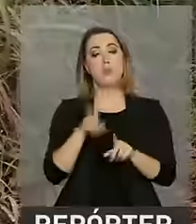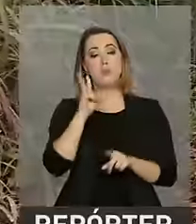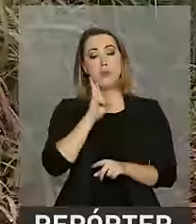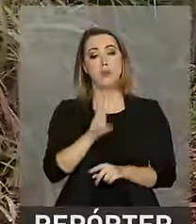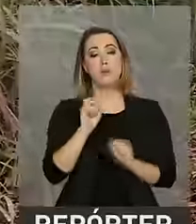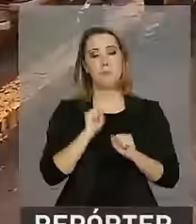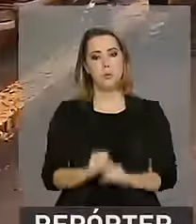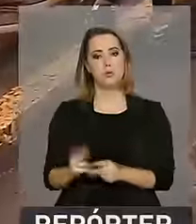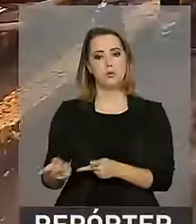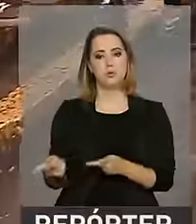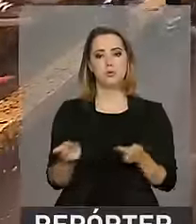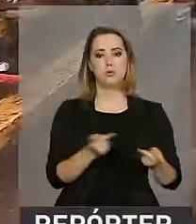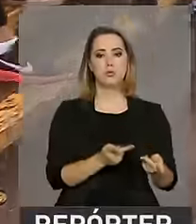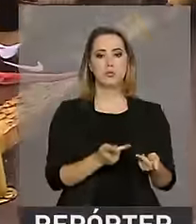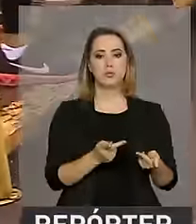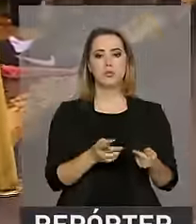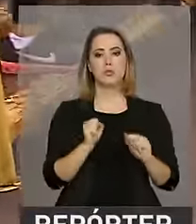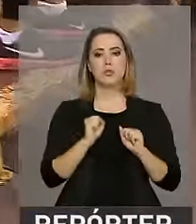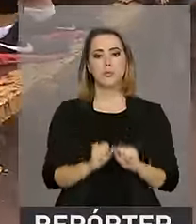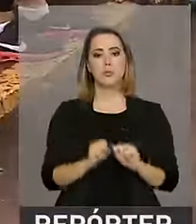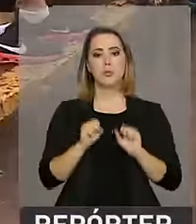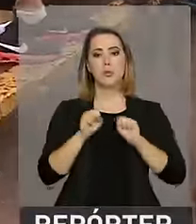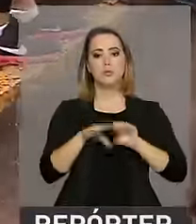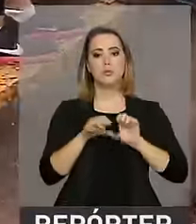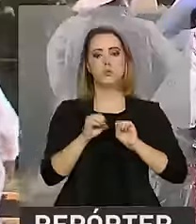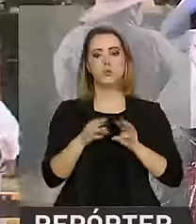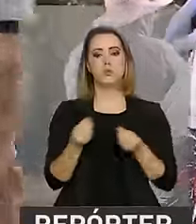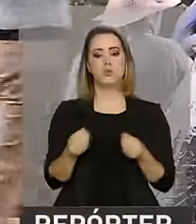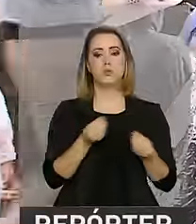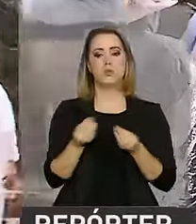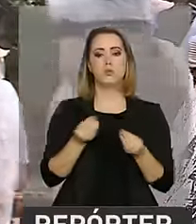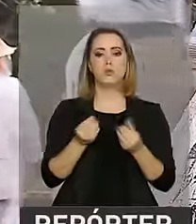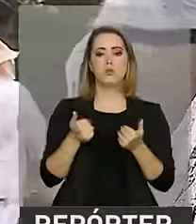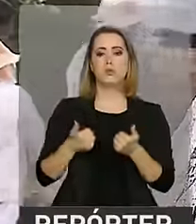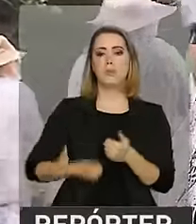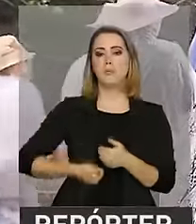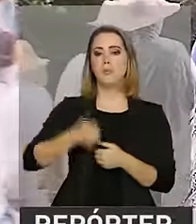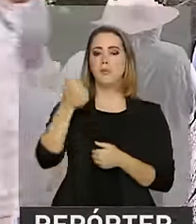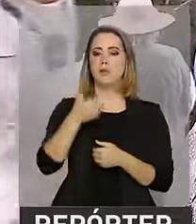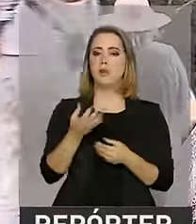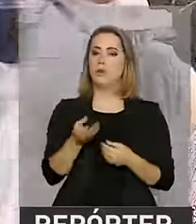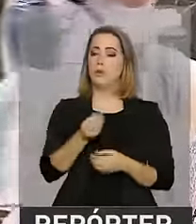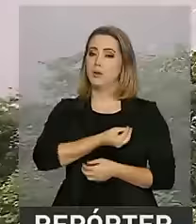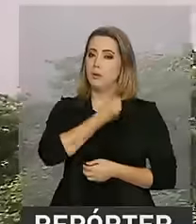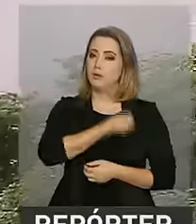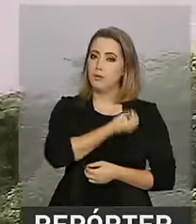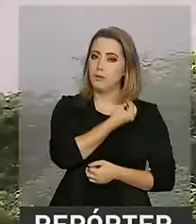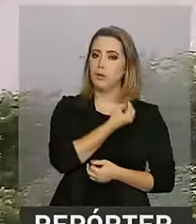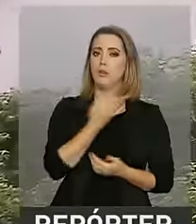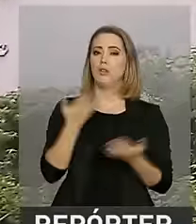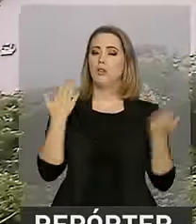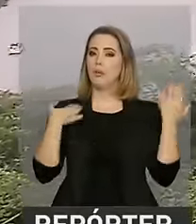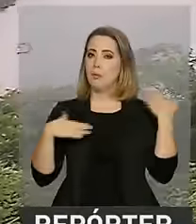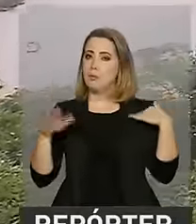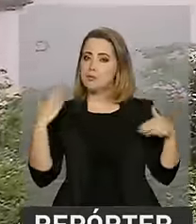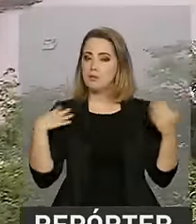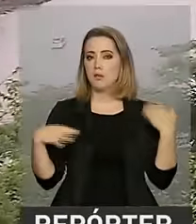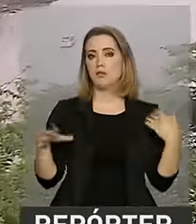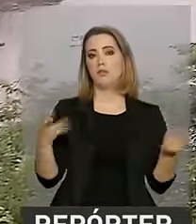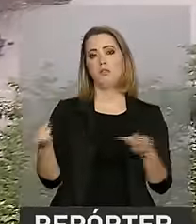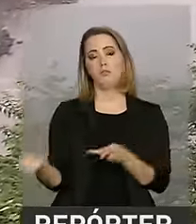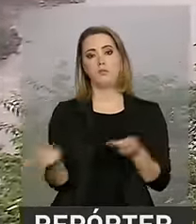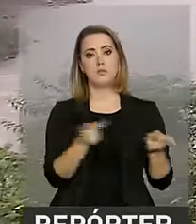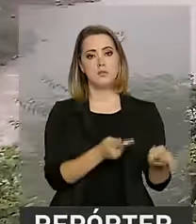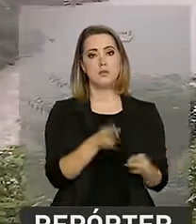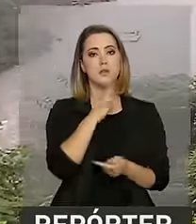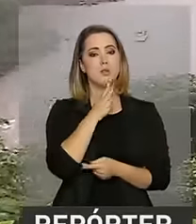visitação como instrumento de Educação Ambiental de proporcionar fazer recreação para quem visita né para